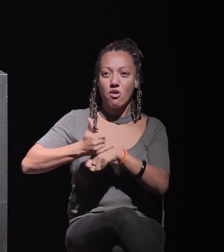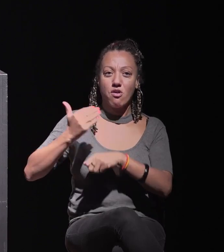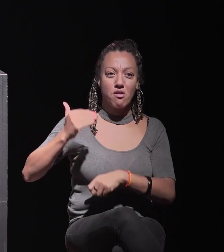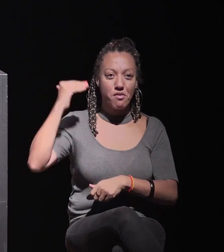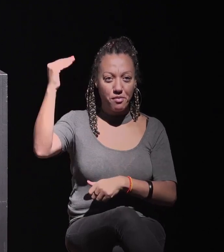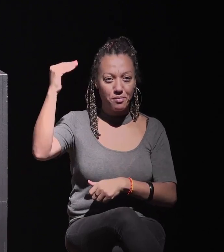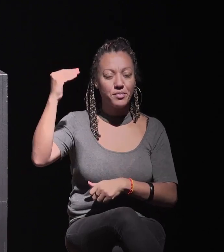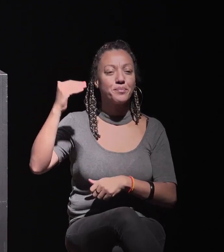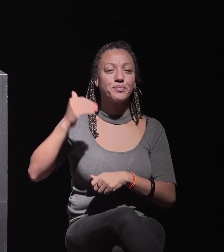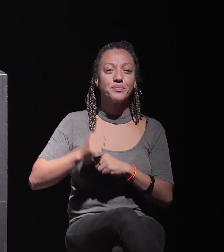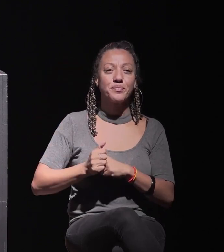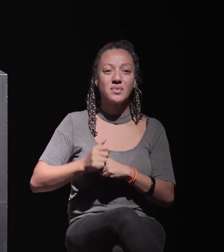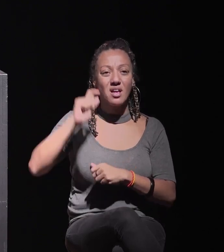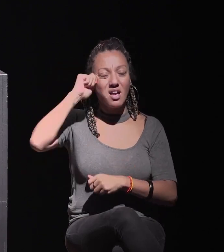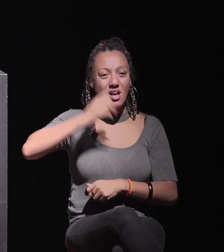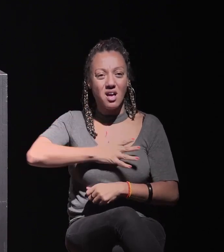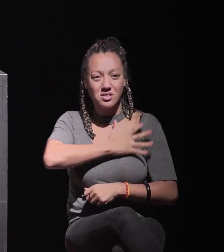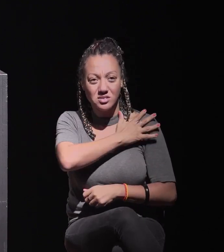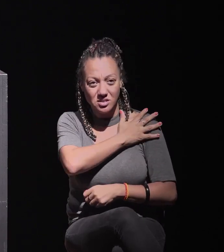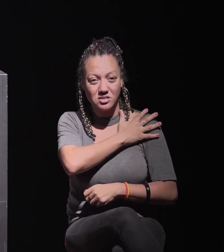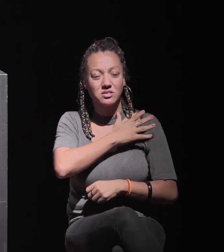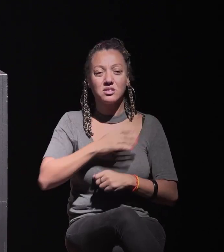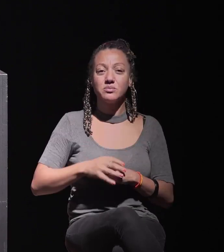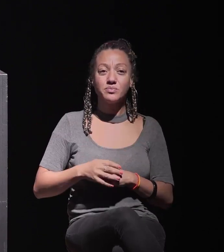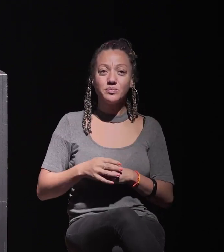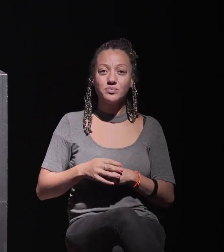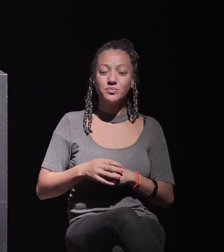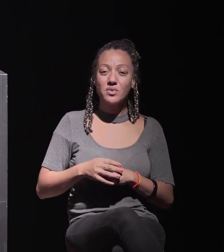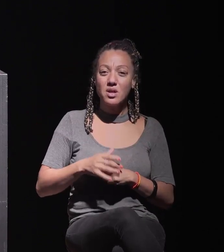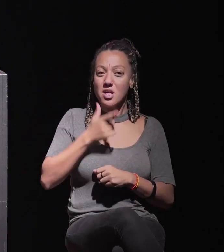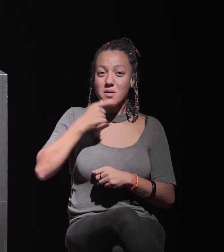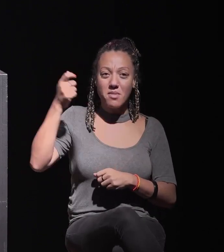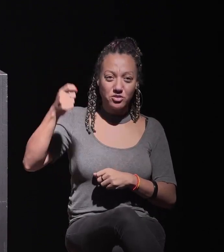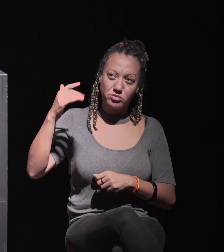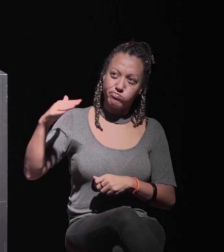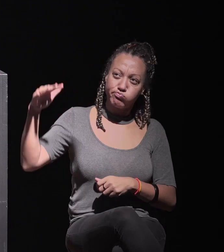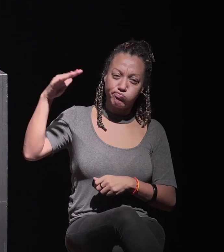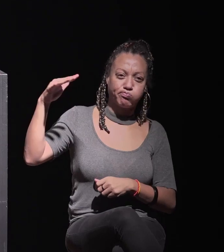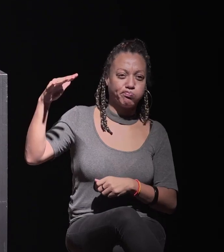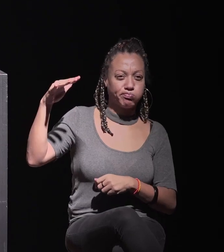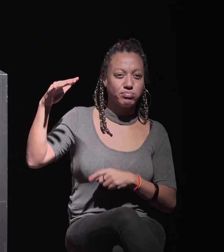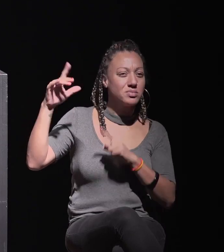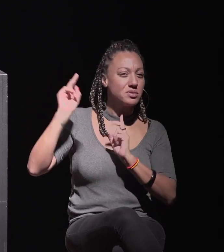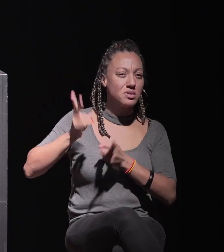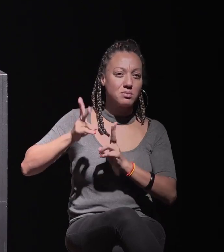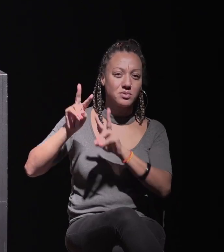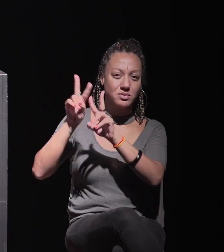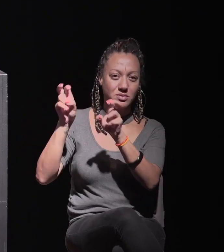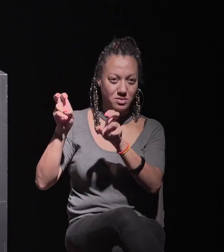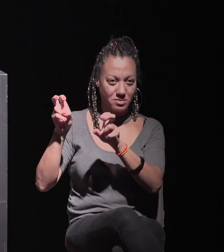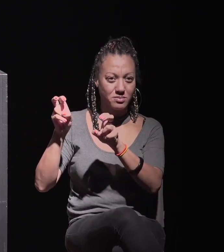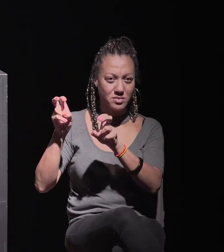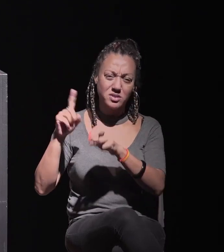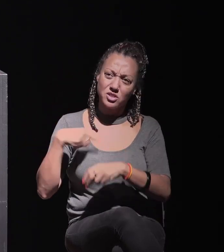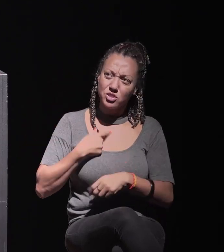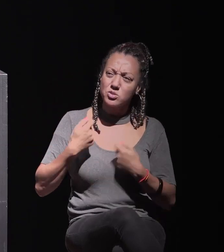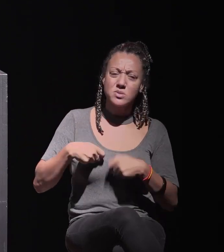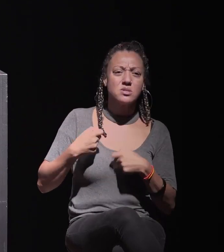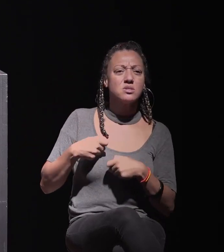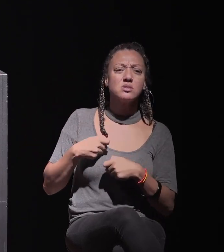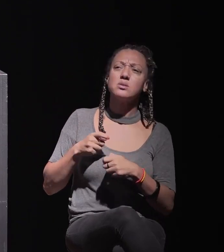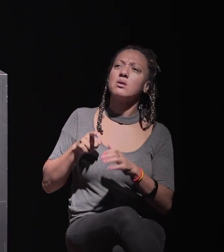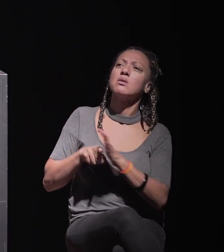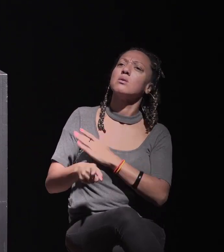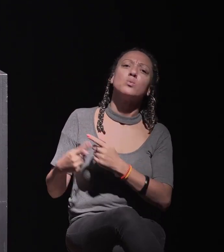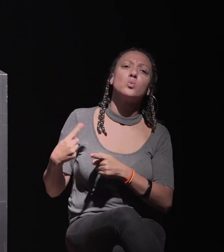racista. E é isso que a gente precisa questionar. Porque a reação é muito violenta. A gente veio essa